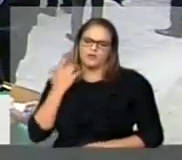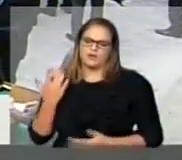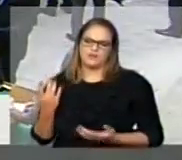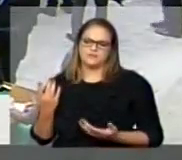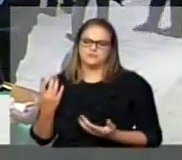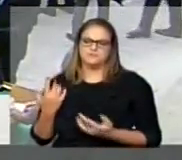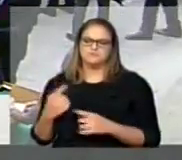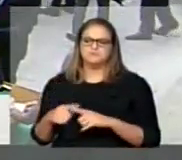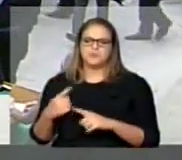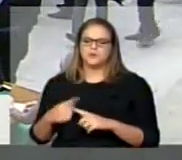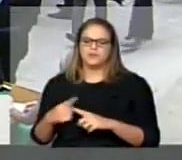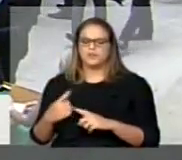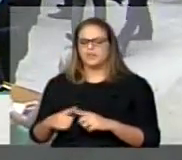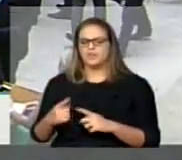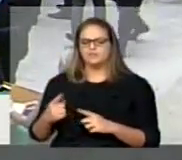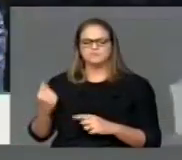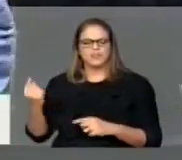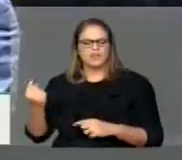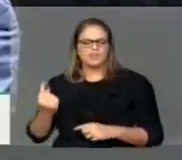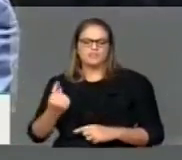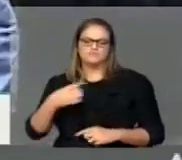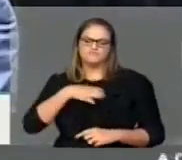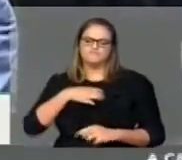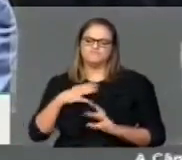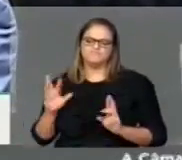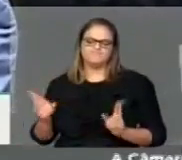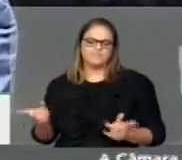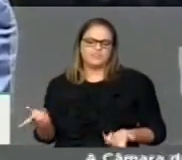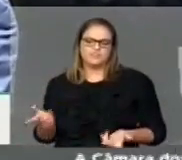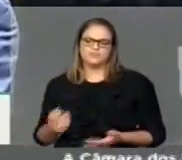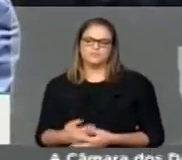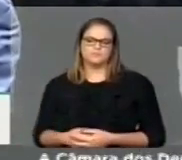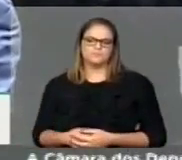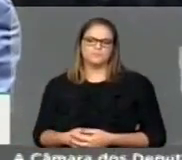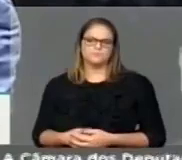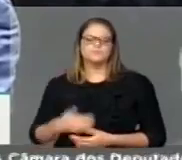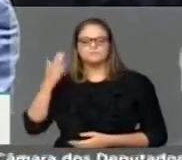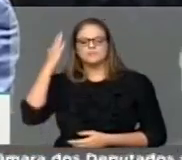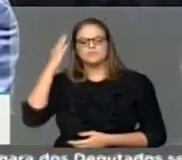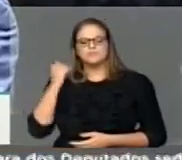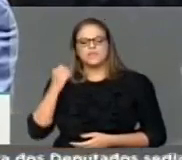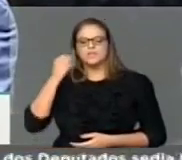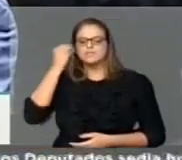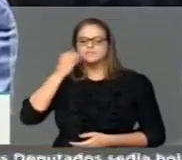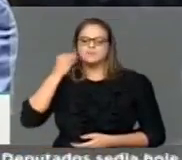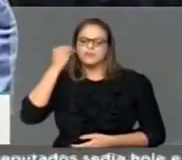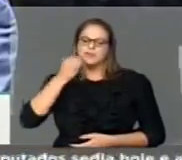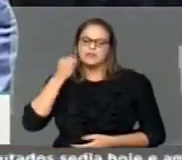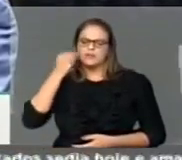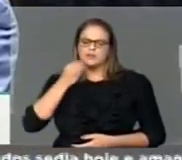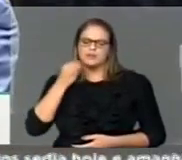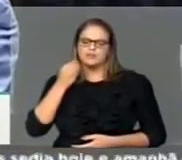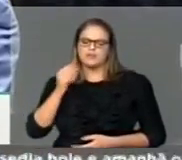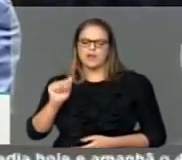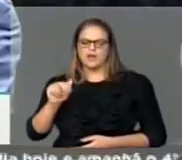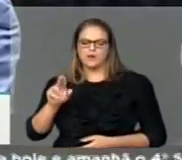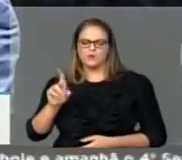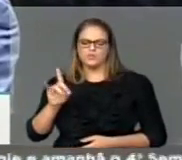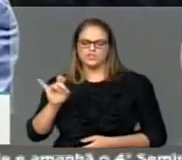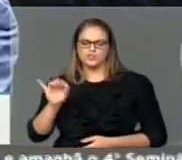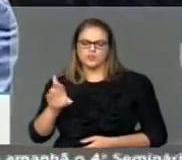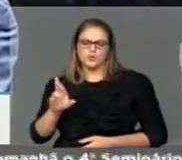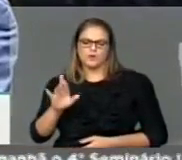reconhece que há uma cultura, uma experiência acumulada pelos auditores da Receita. Mas com a fusão